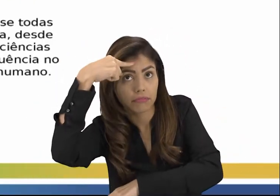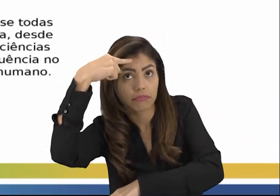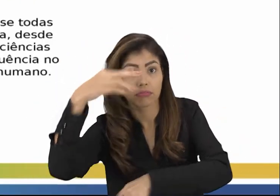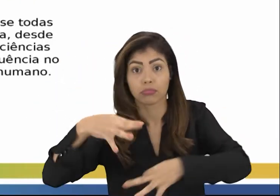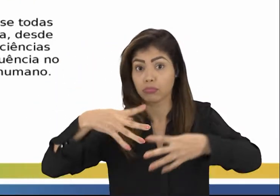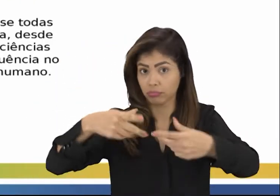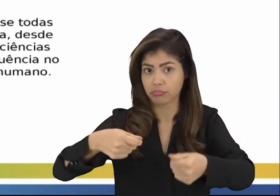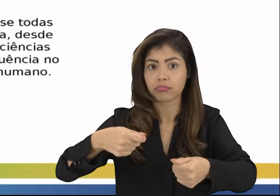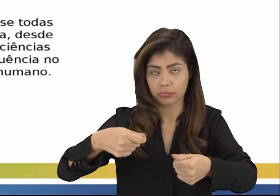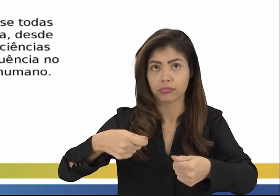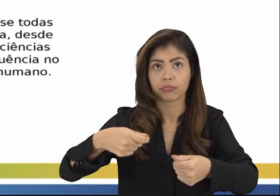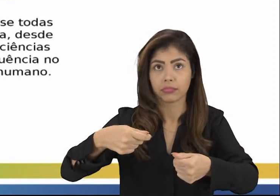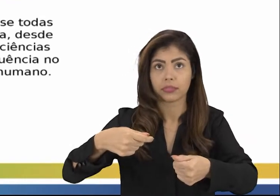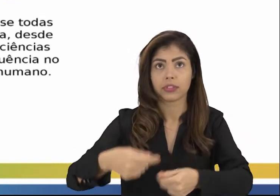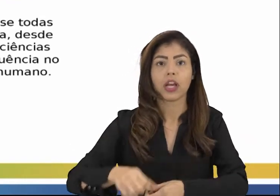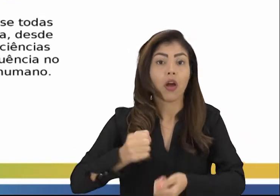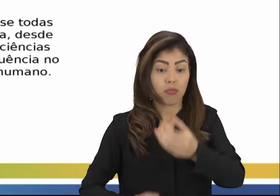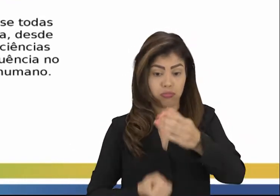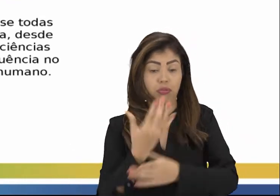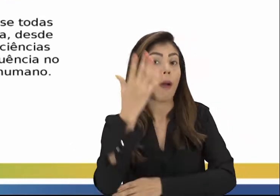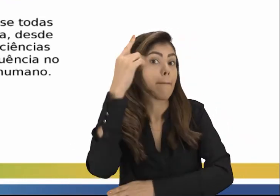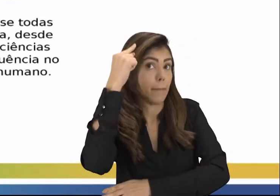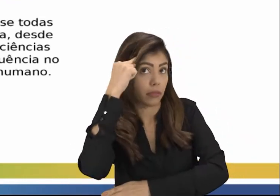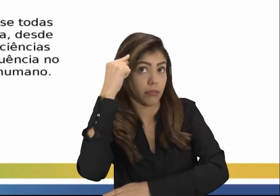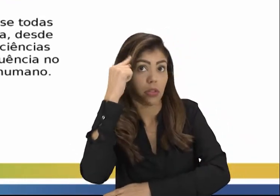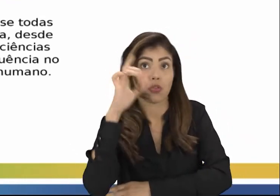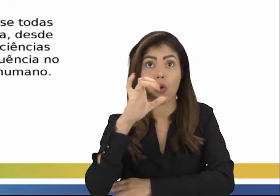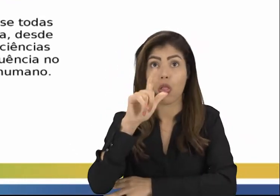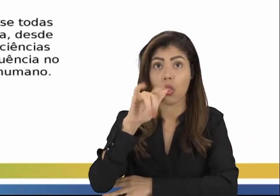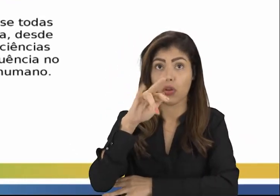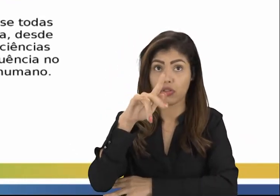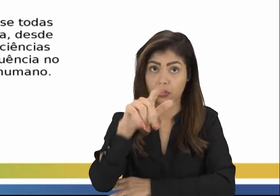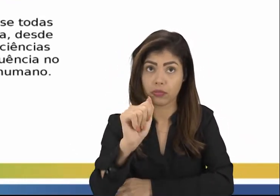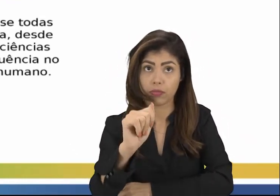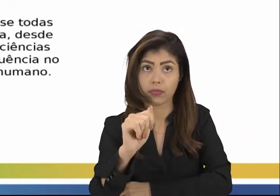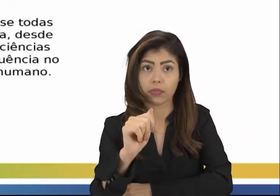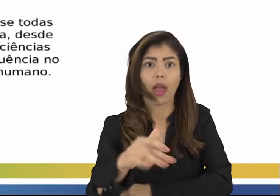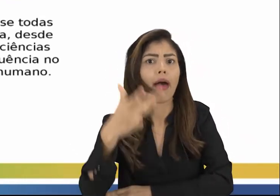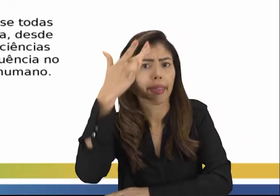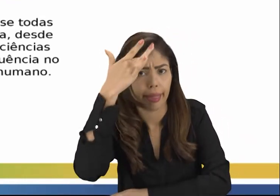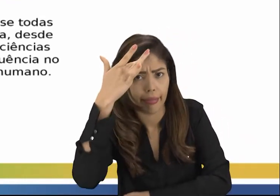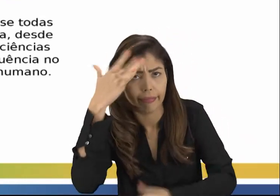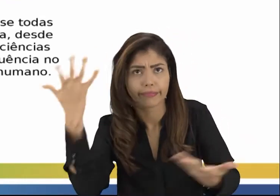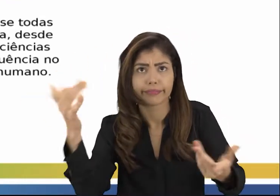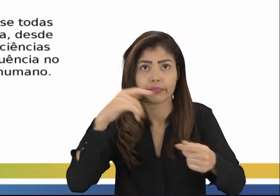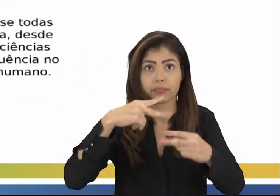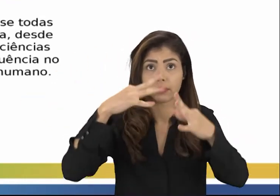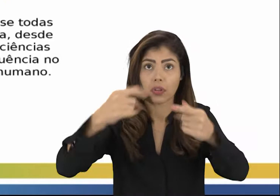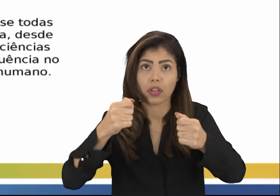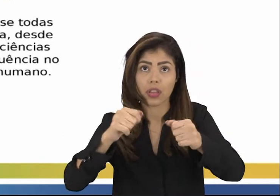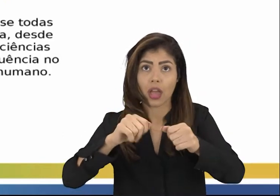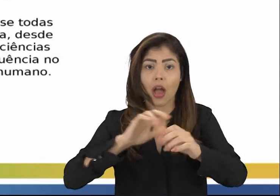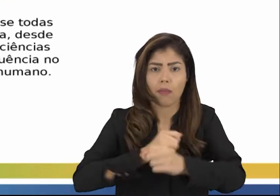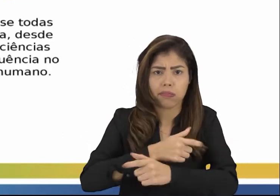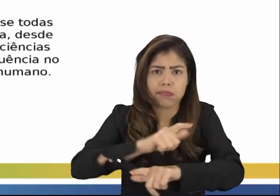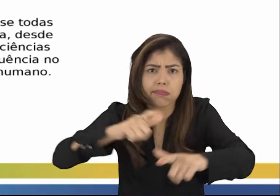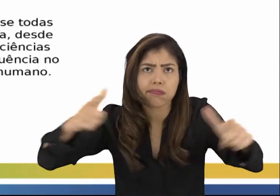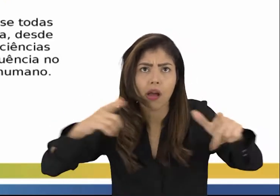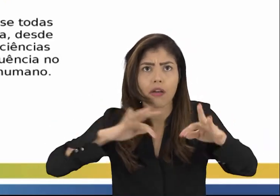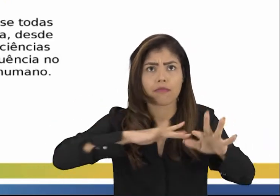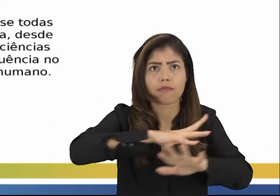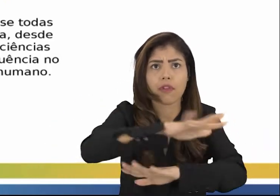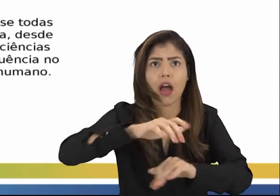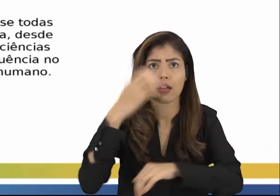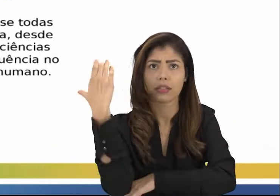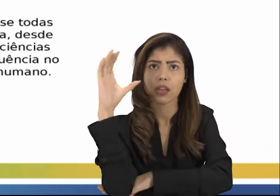tempos, criador do pensamento lógico. Seu gênio, que abrangiu quase todas as áreas do estudo da época, e desde as